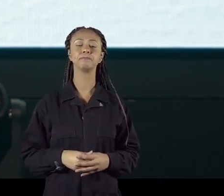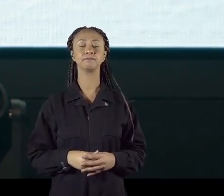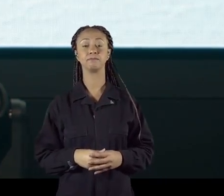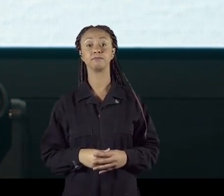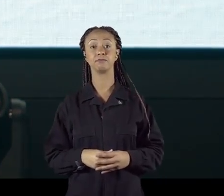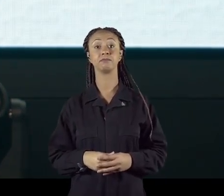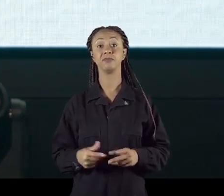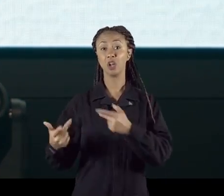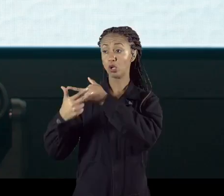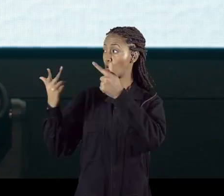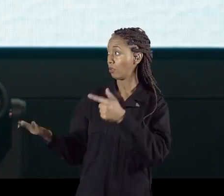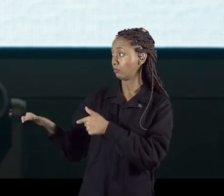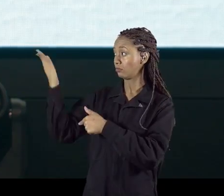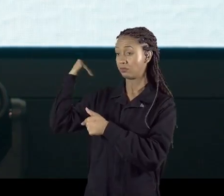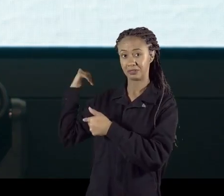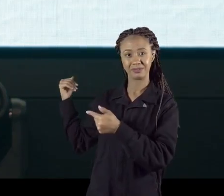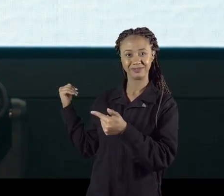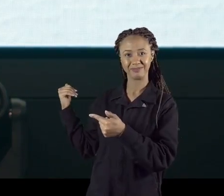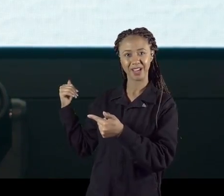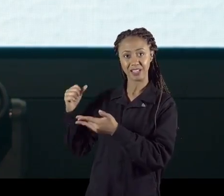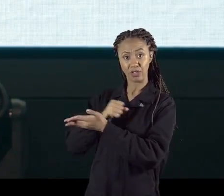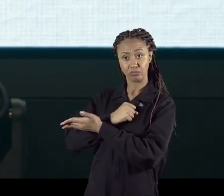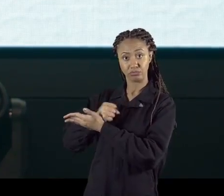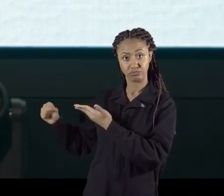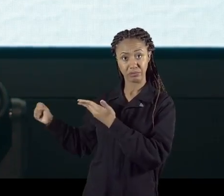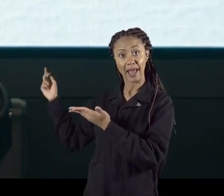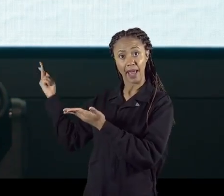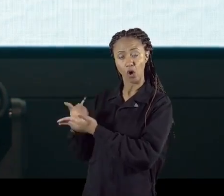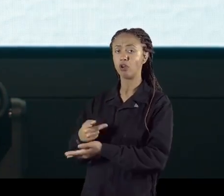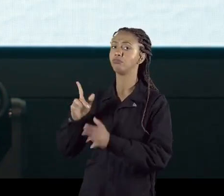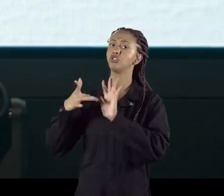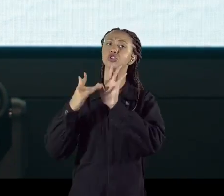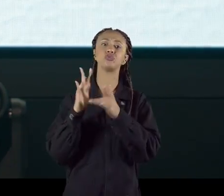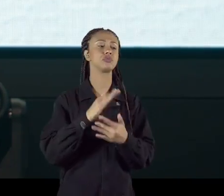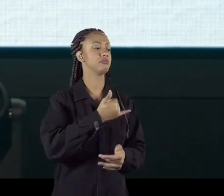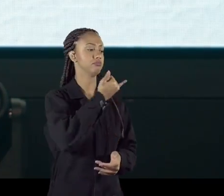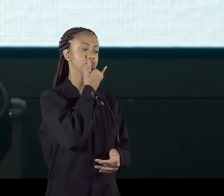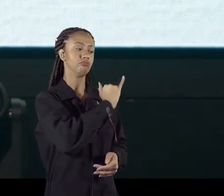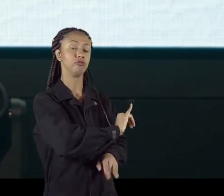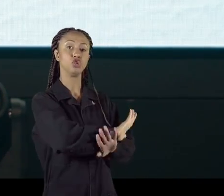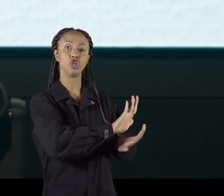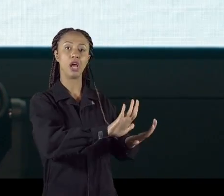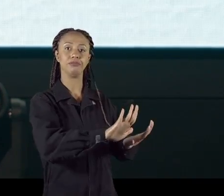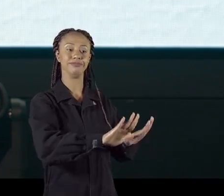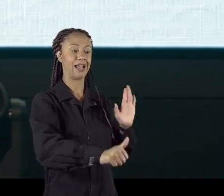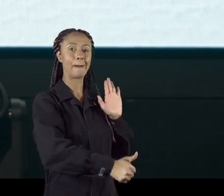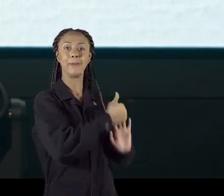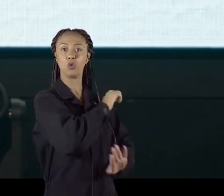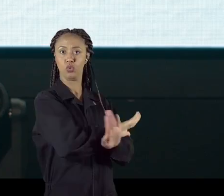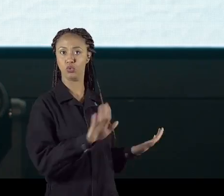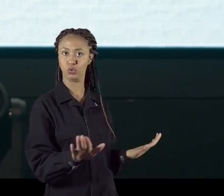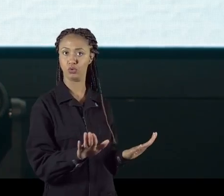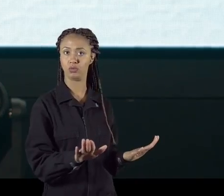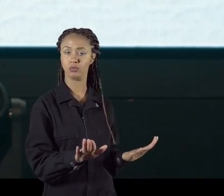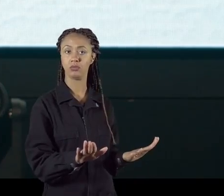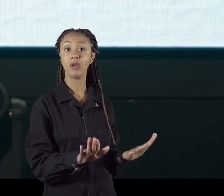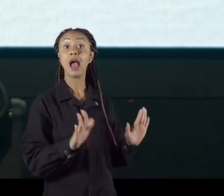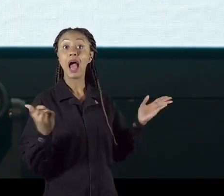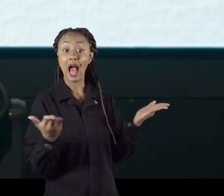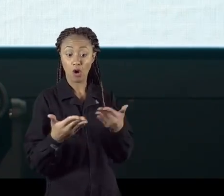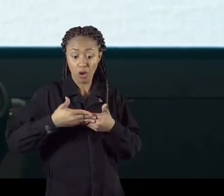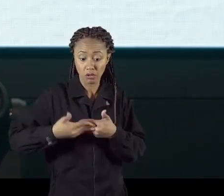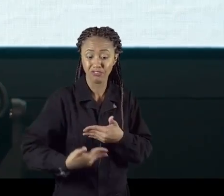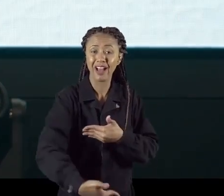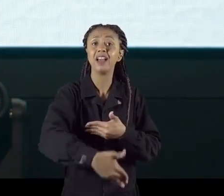Quem são os erros do passado a Jesus já perdoou e as lacunas ele quer preencher